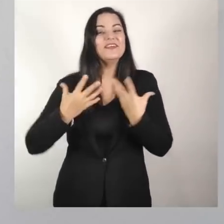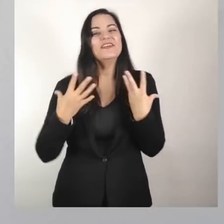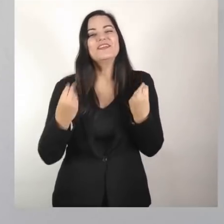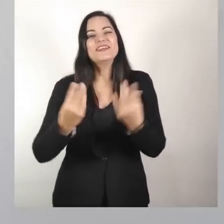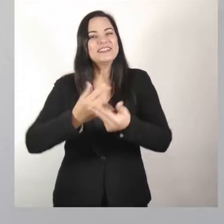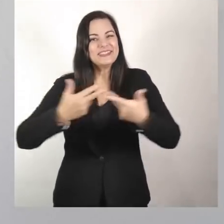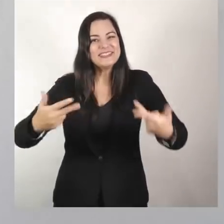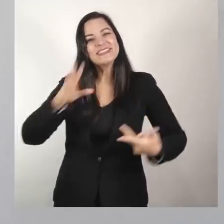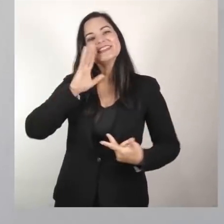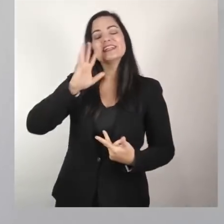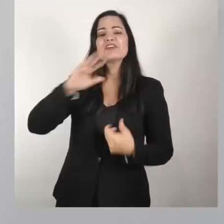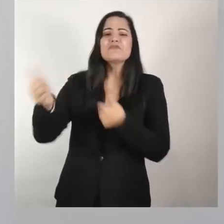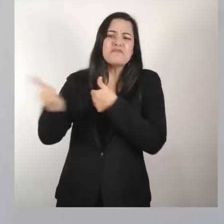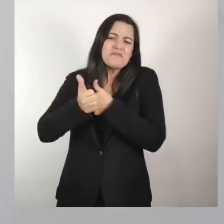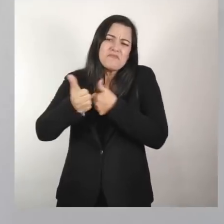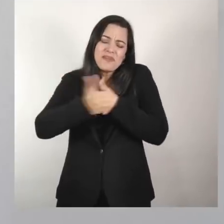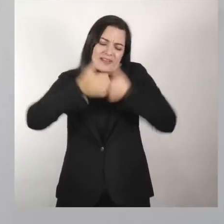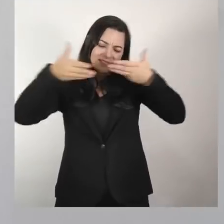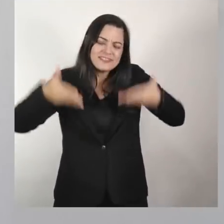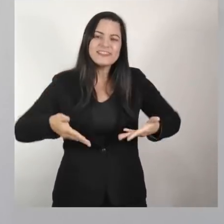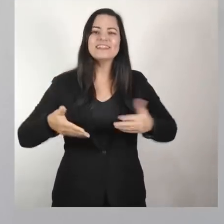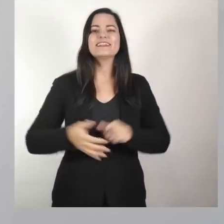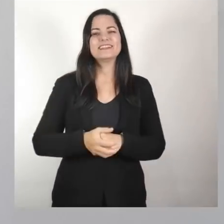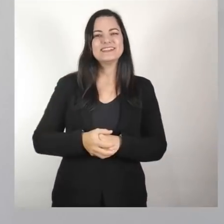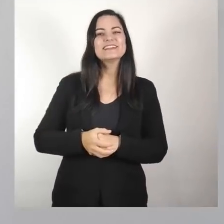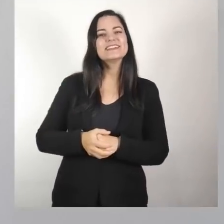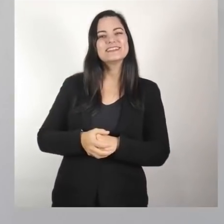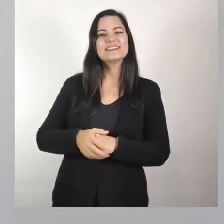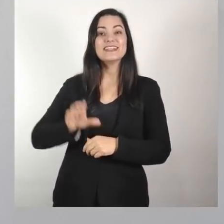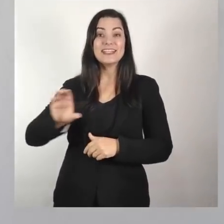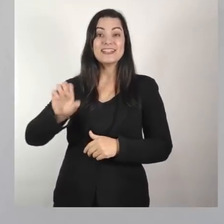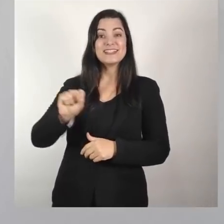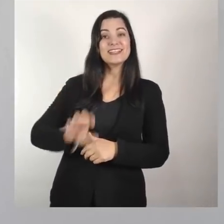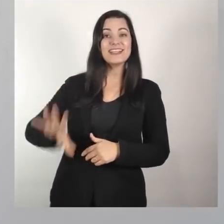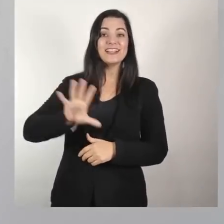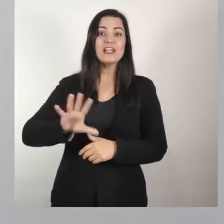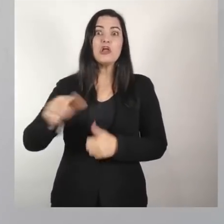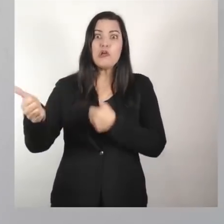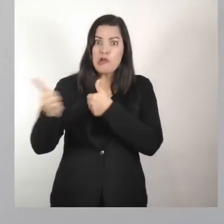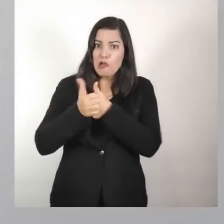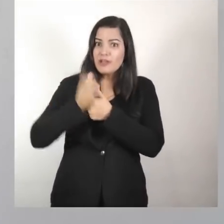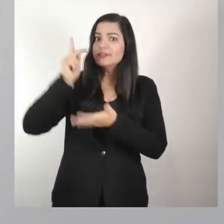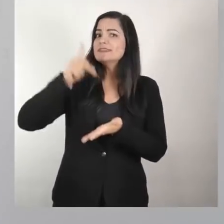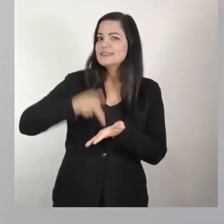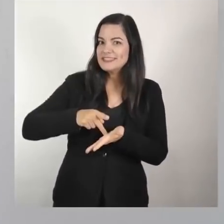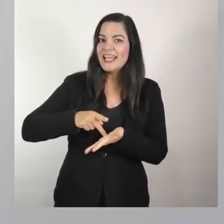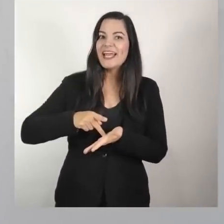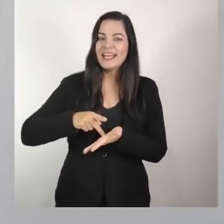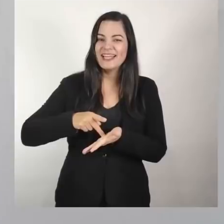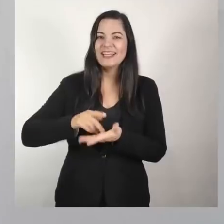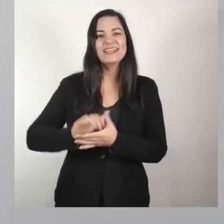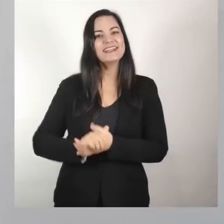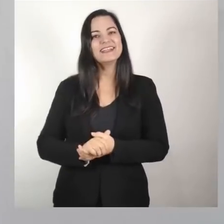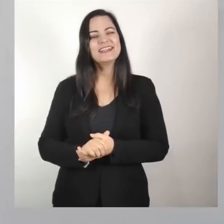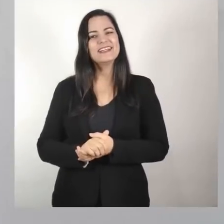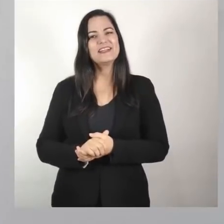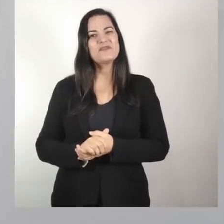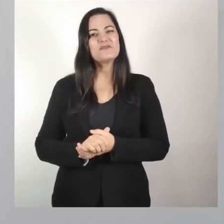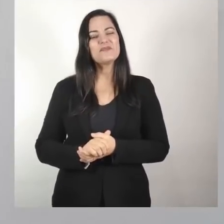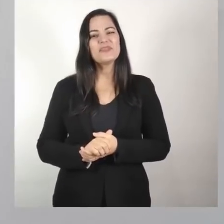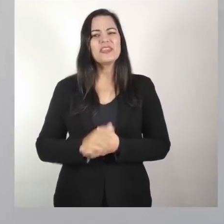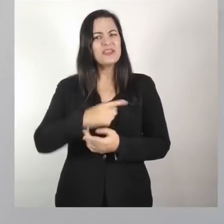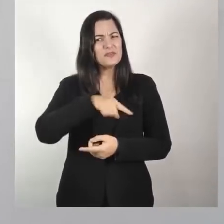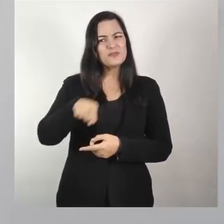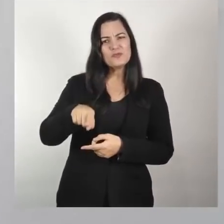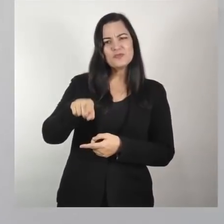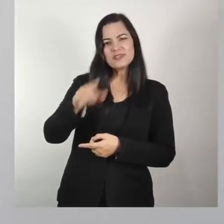coisa? E tudo isso bem pertinho de nós. Aliás, bem pertinho mesmo. Vocês